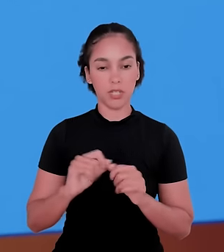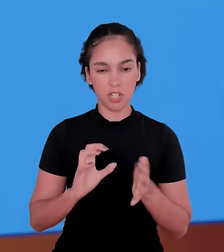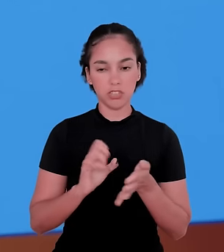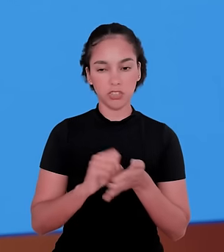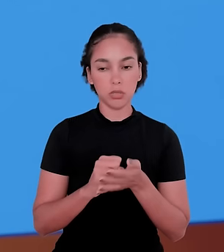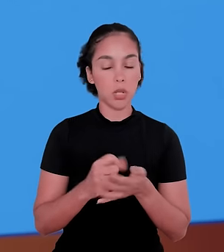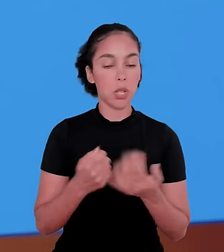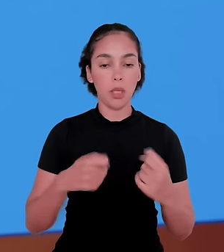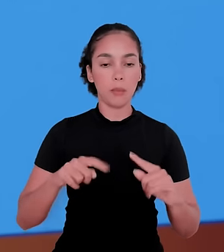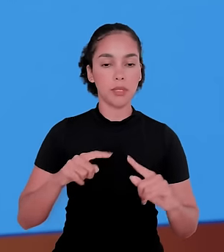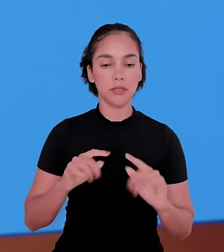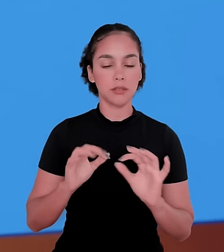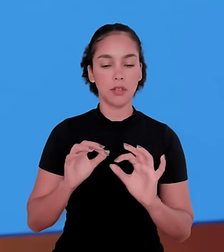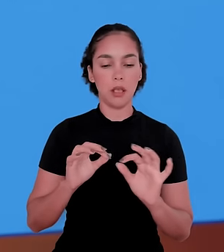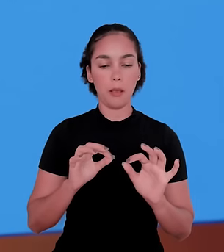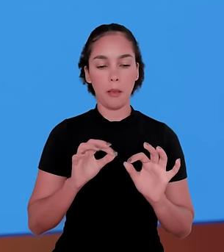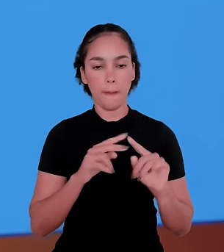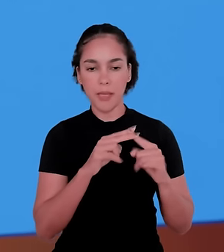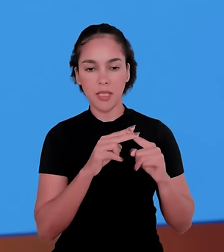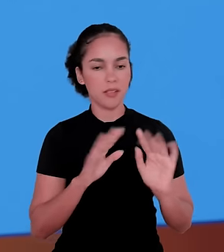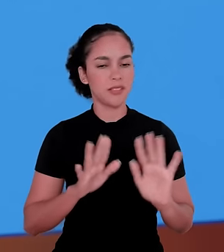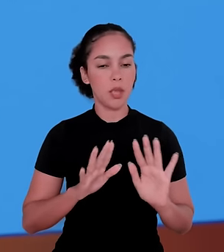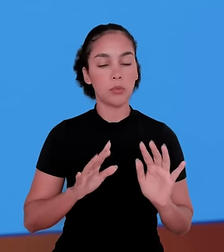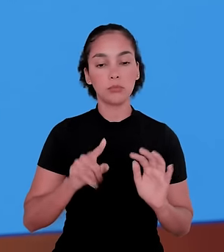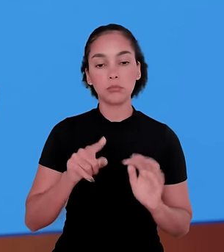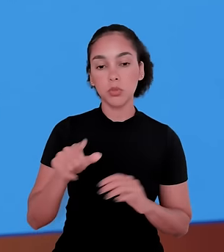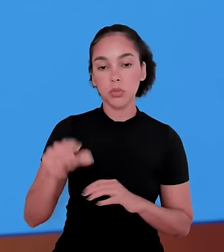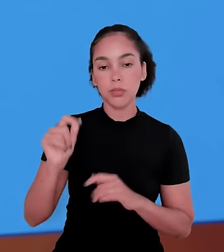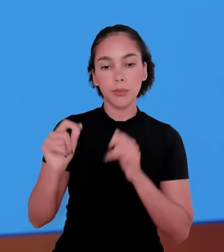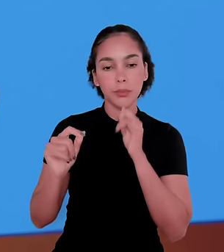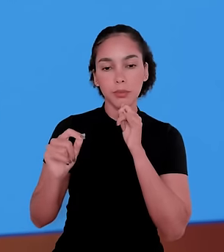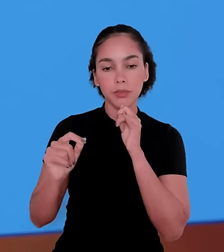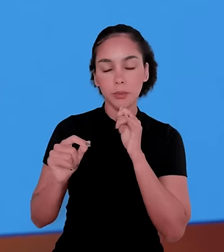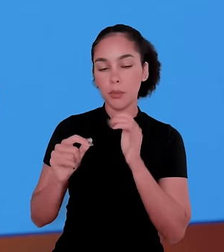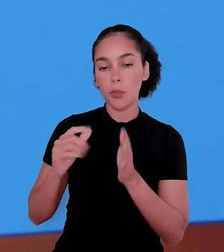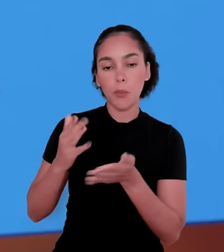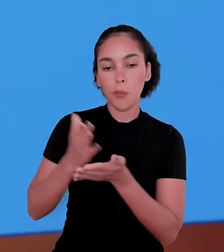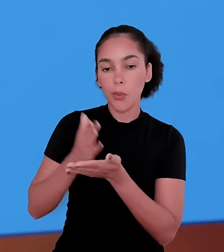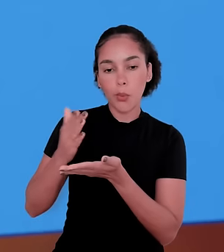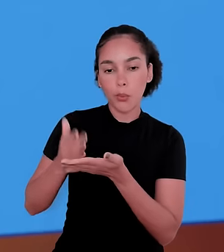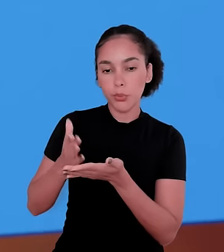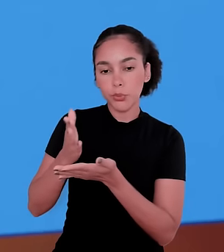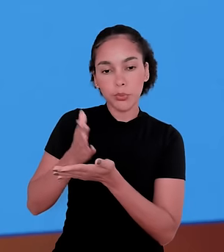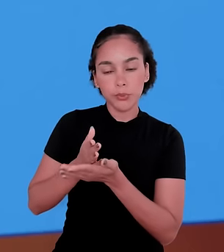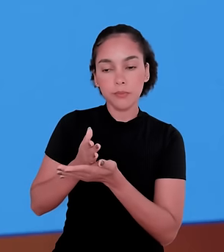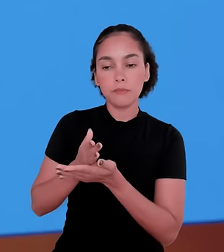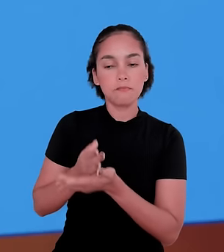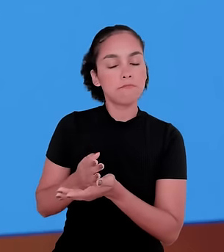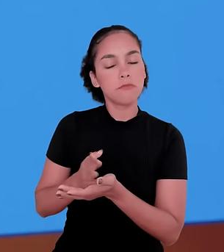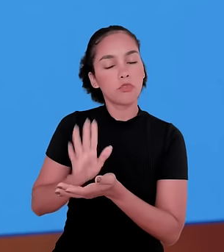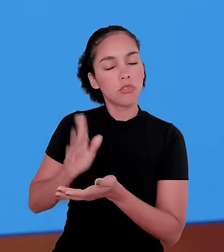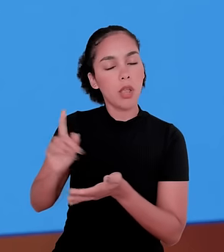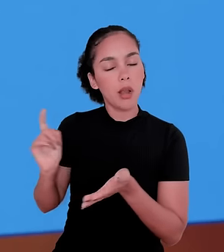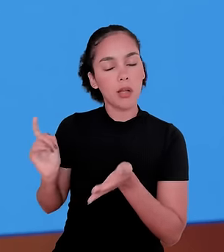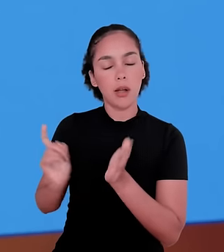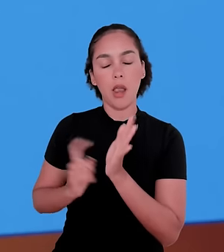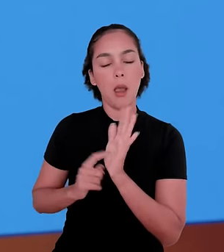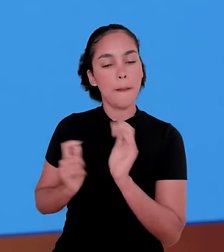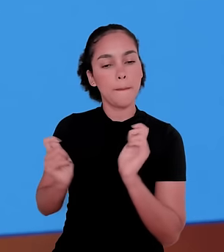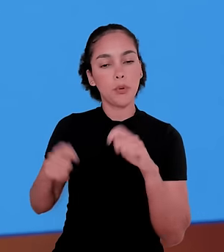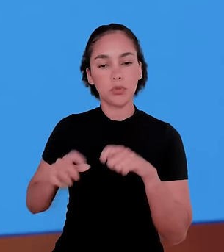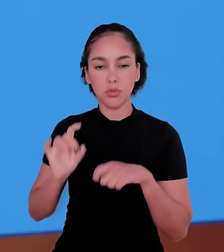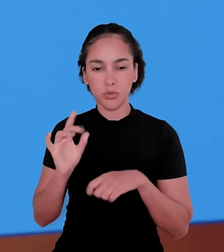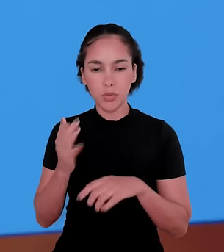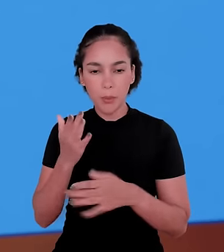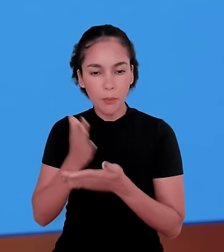registro você não precisa nem mexer você vai escolher para bolos né Você vai clicar lá na classe que vai ter todas as possibilidades que não é só